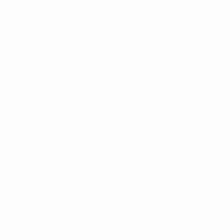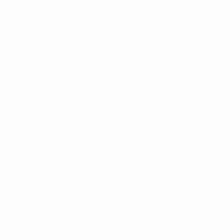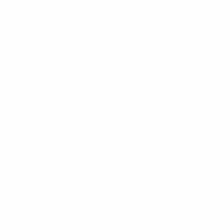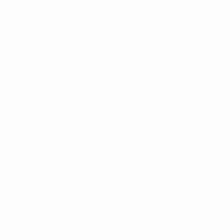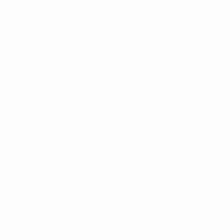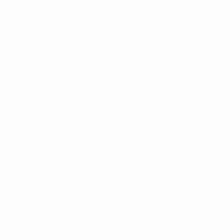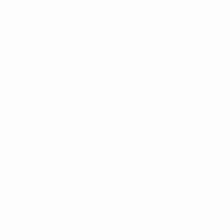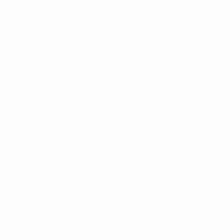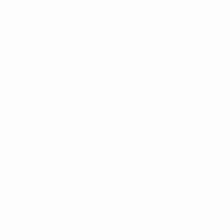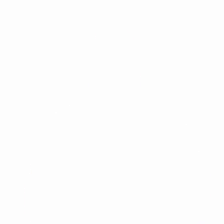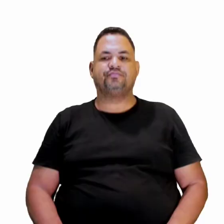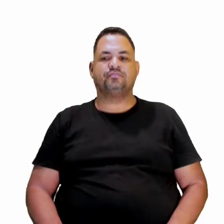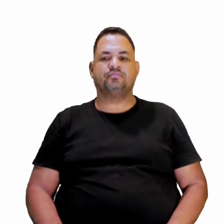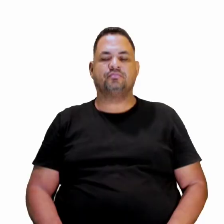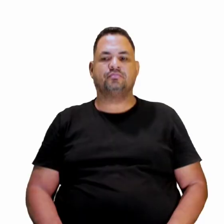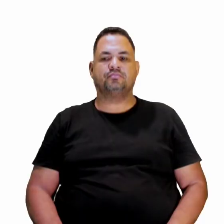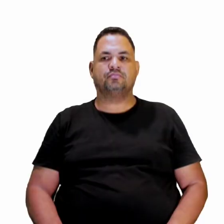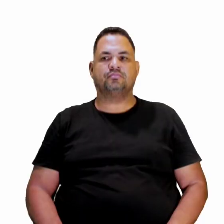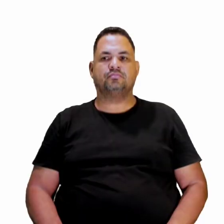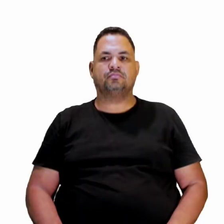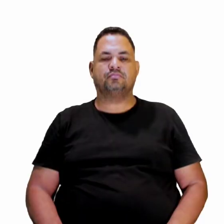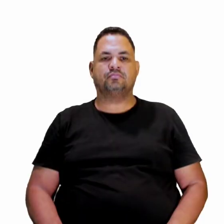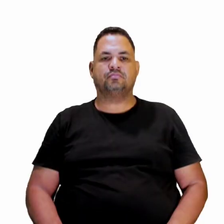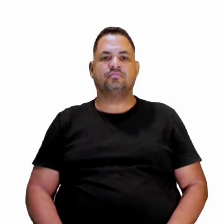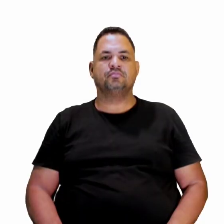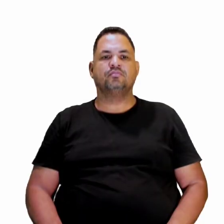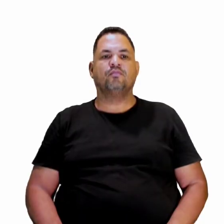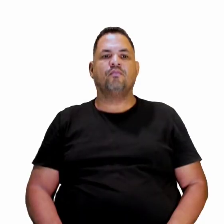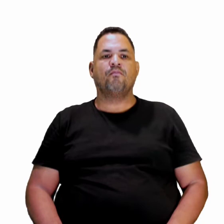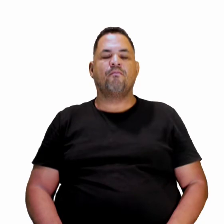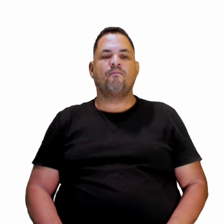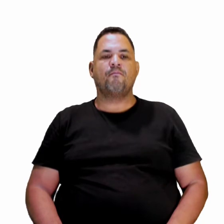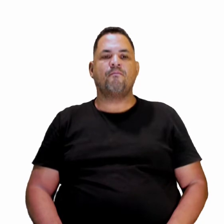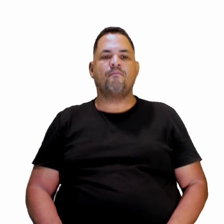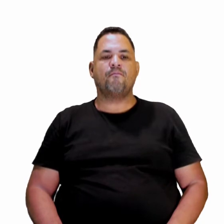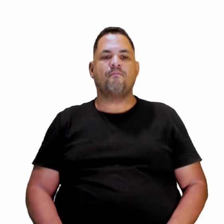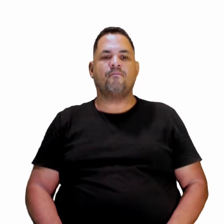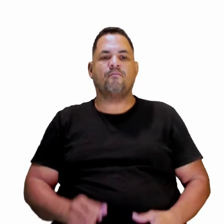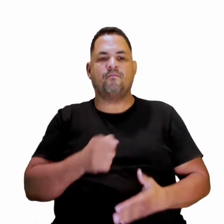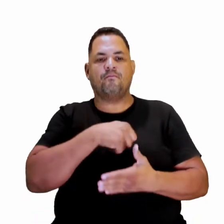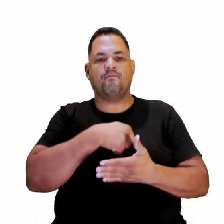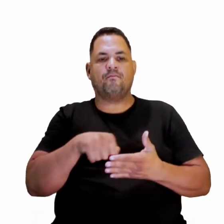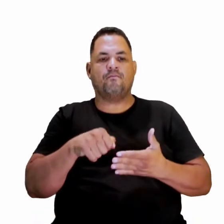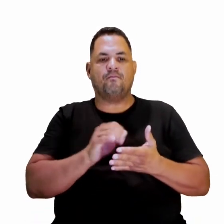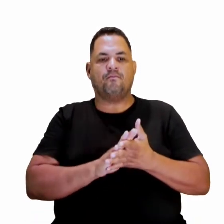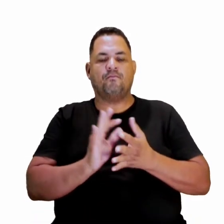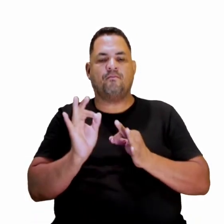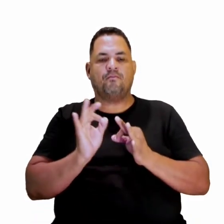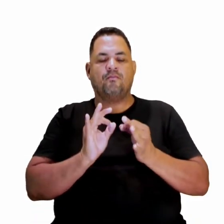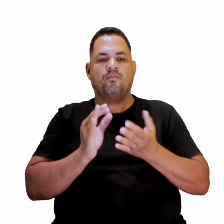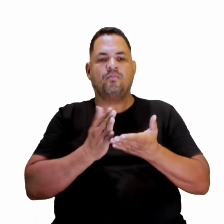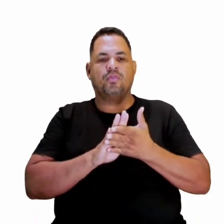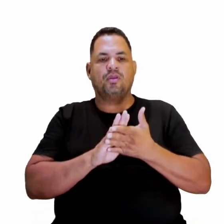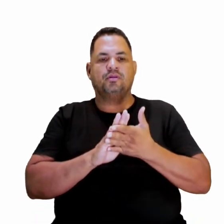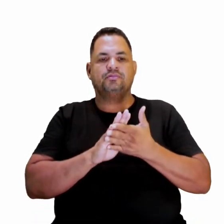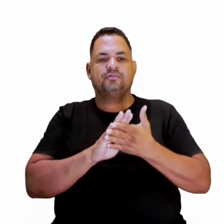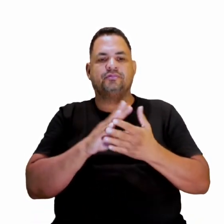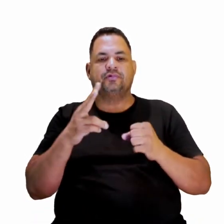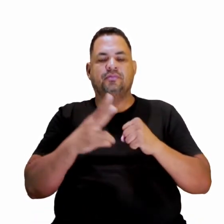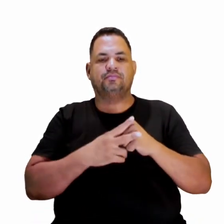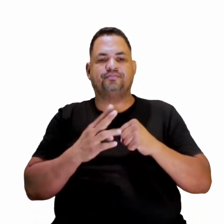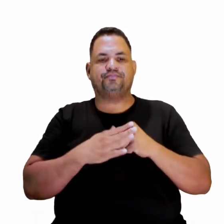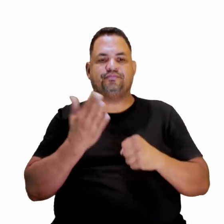Put the correct form of the verbs in the past. Coloque a forma correta dos verbos no passado.